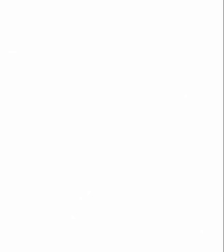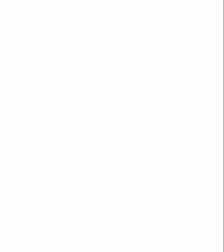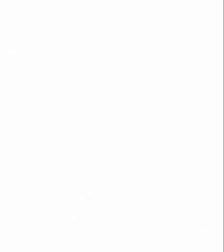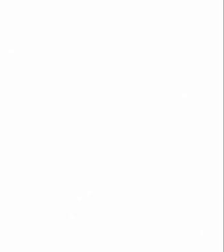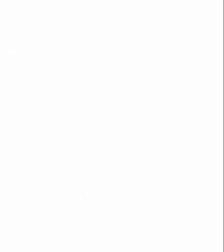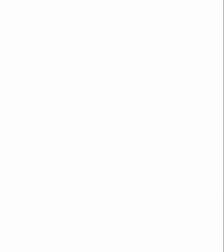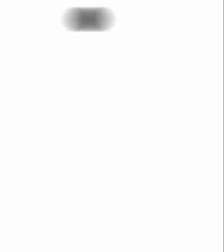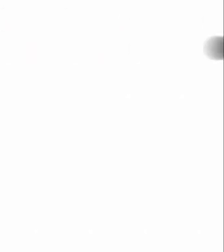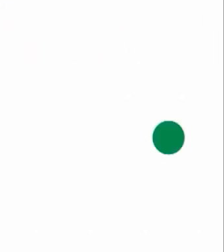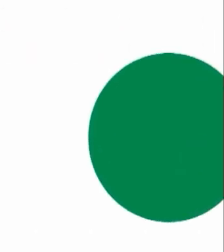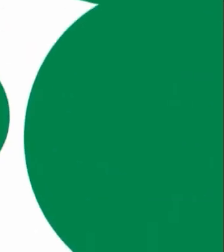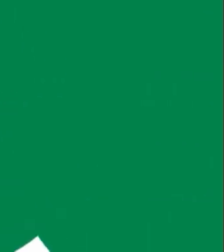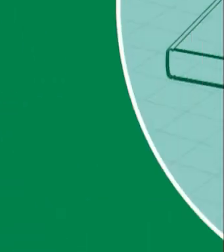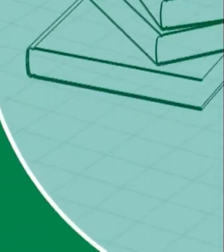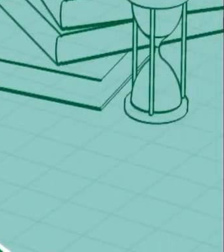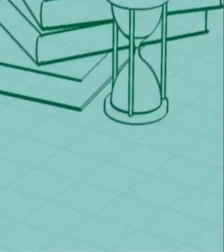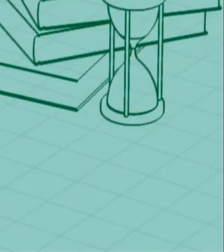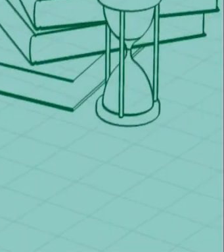Música